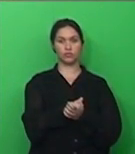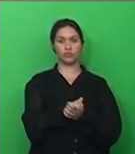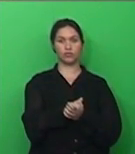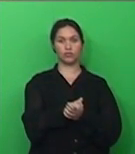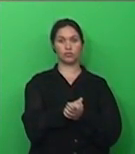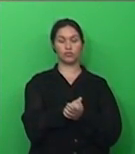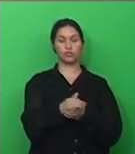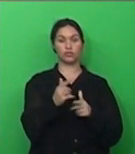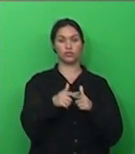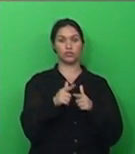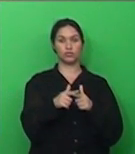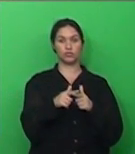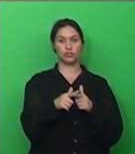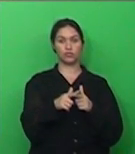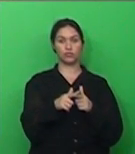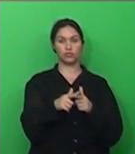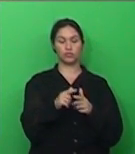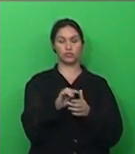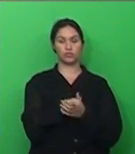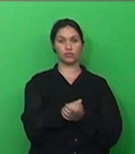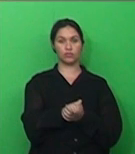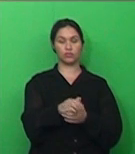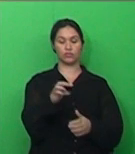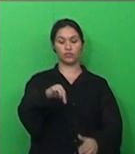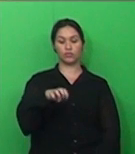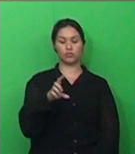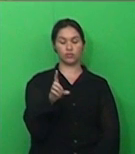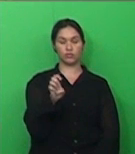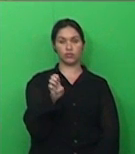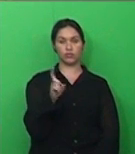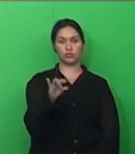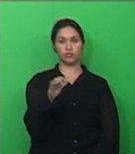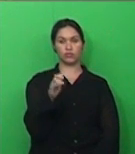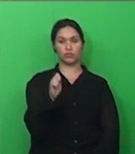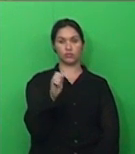de armazenamento de vacinas. A saber que qual a